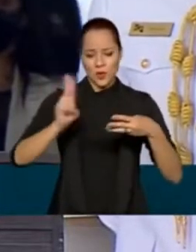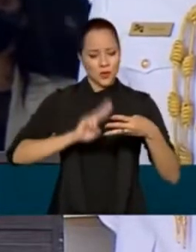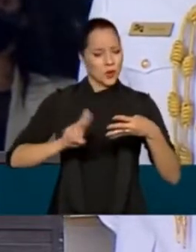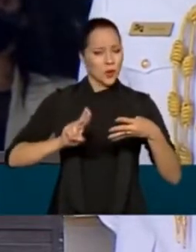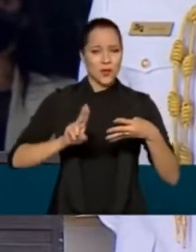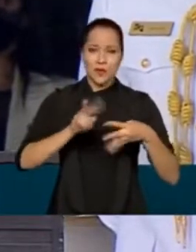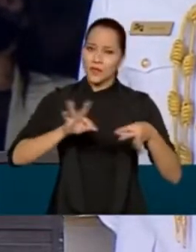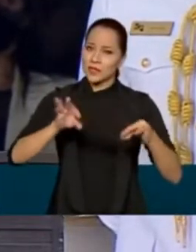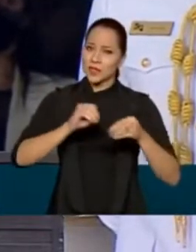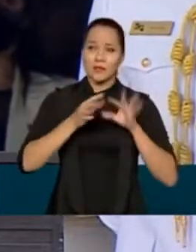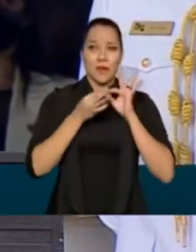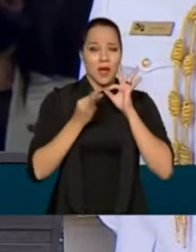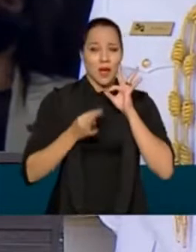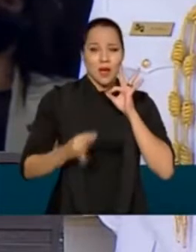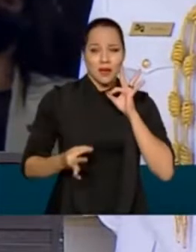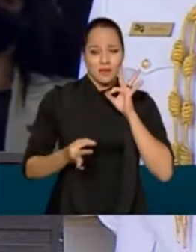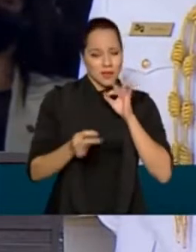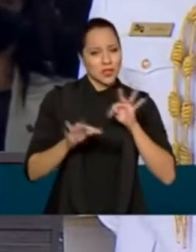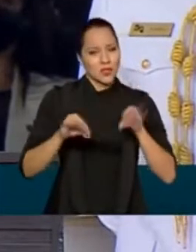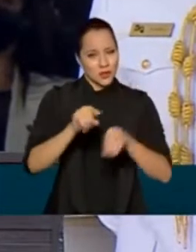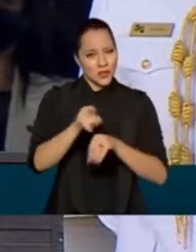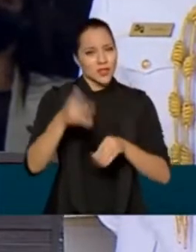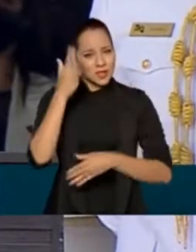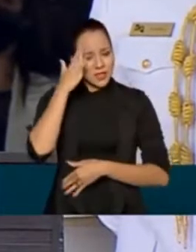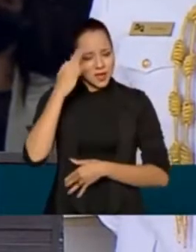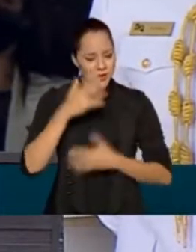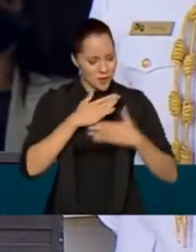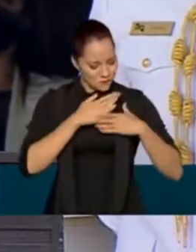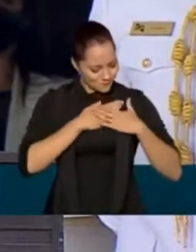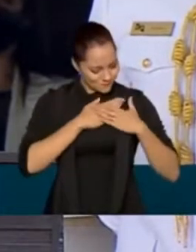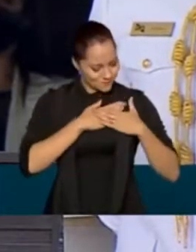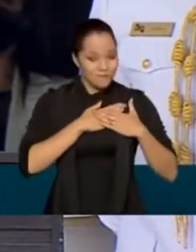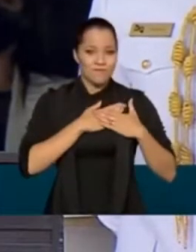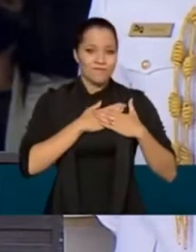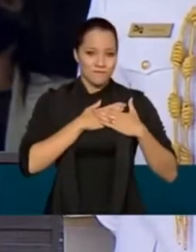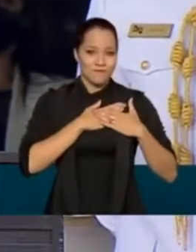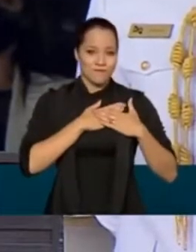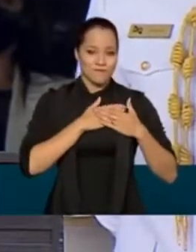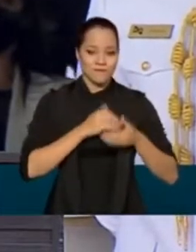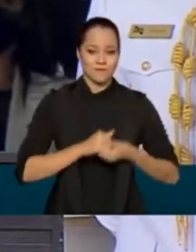à audiência. Saibam todos que os trago comigo em meu coração.